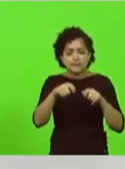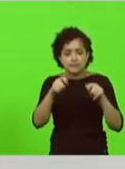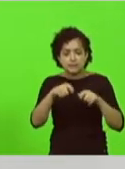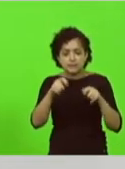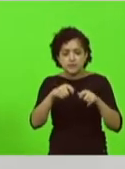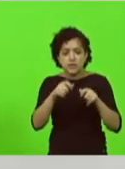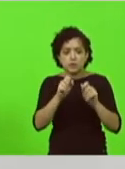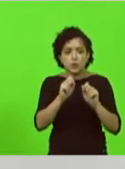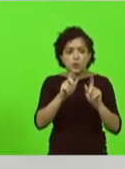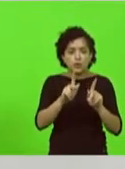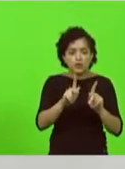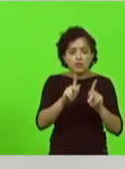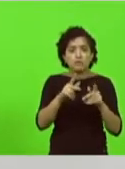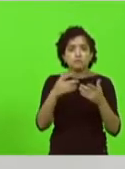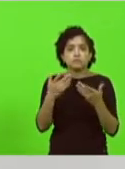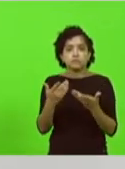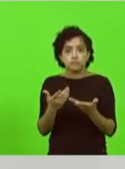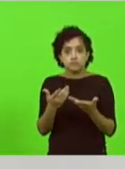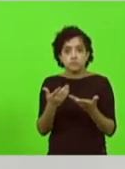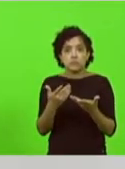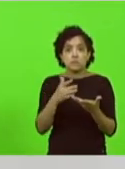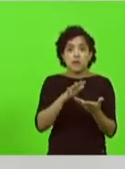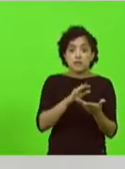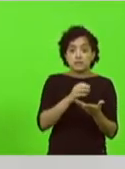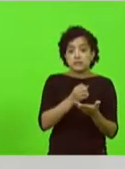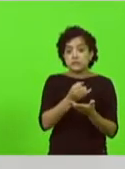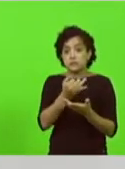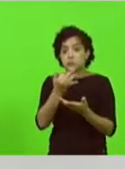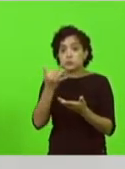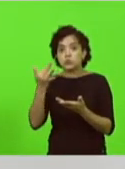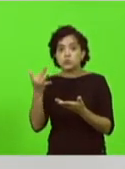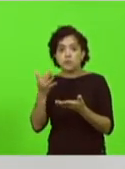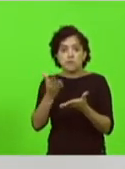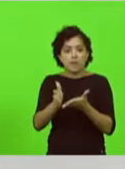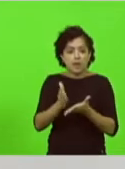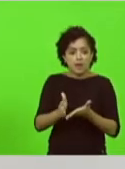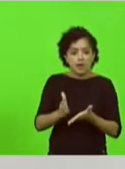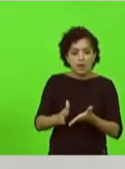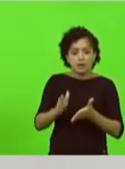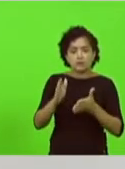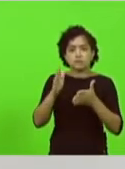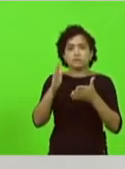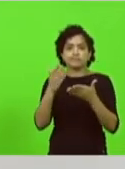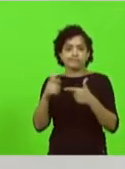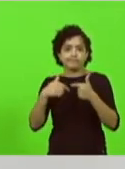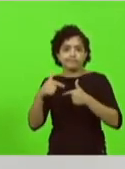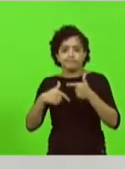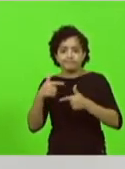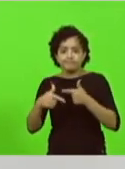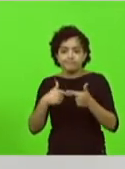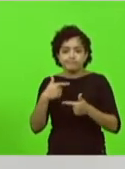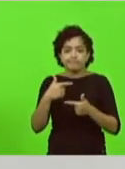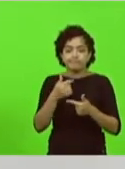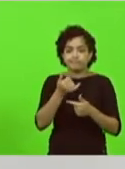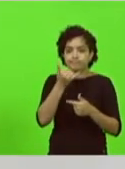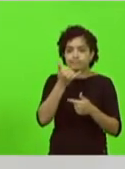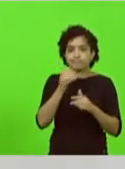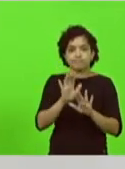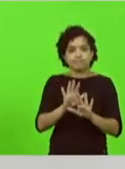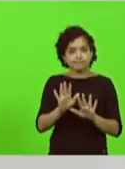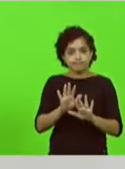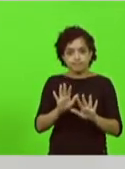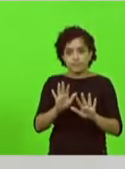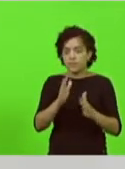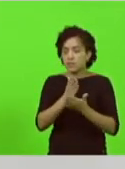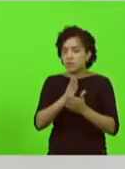tudo bem. Se dezenas de centenas de pessoas perderem seu emprego, paciência, o nosso experimento deu errado. Pare de fazer experiências